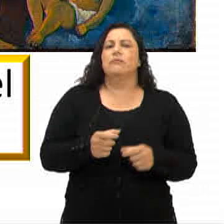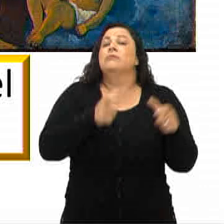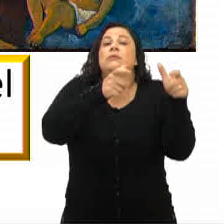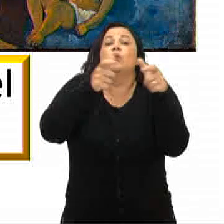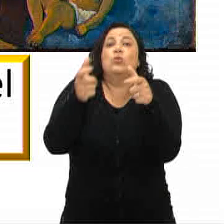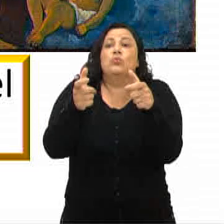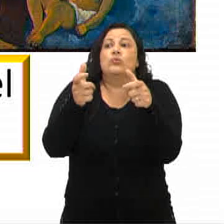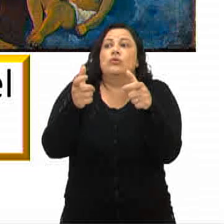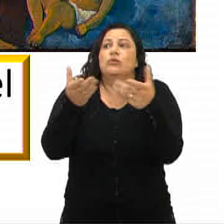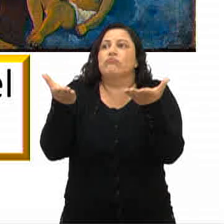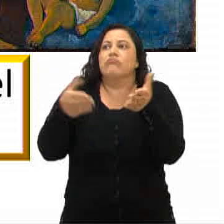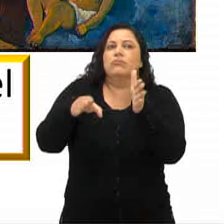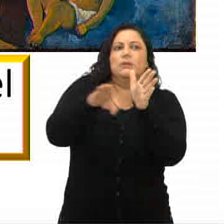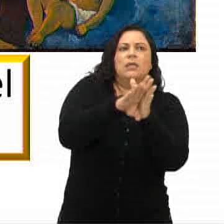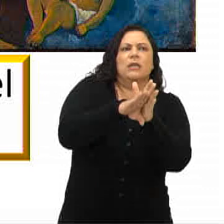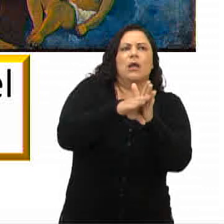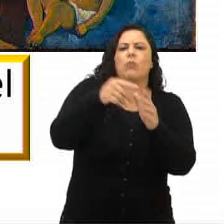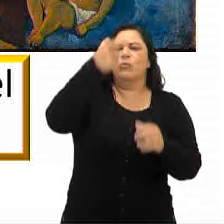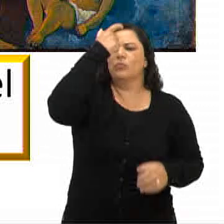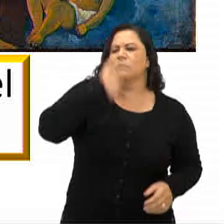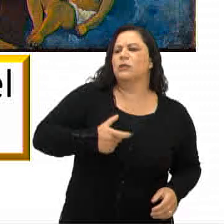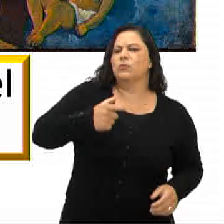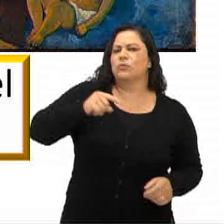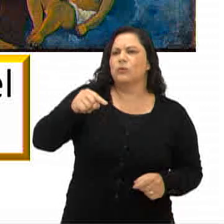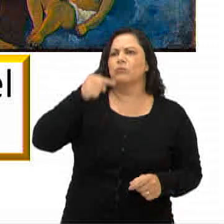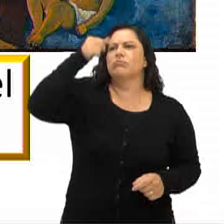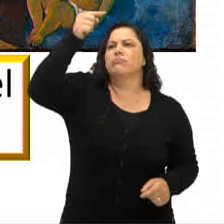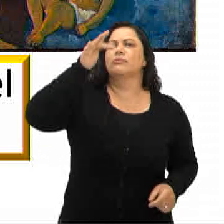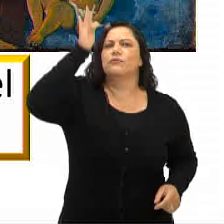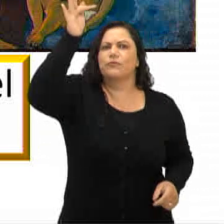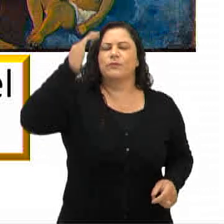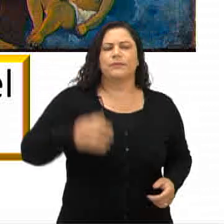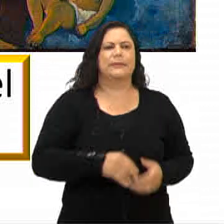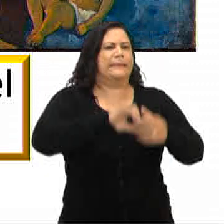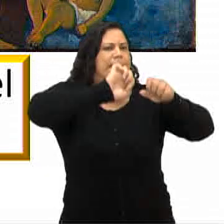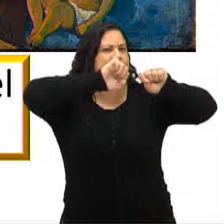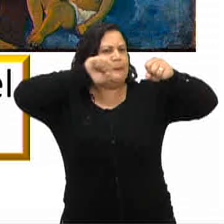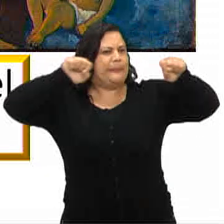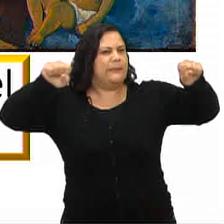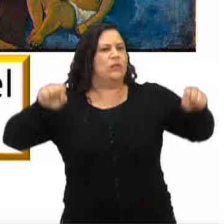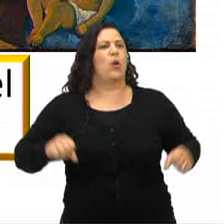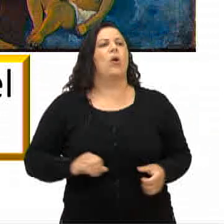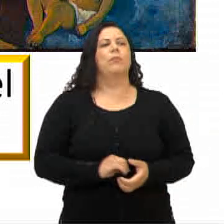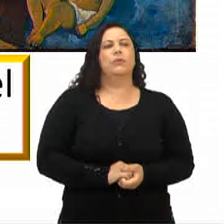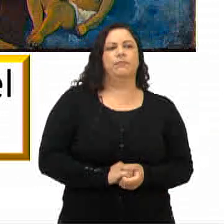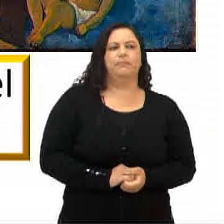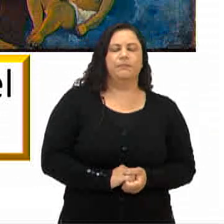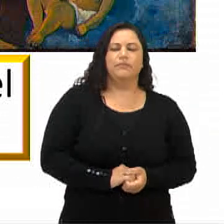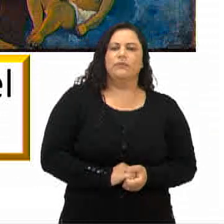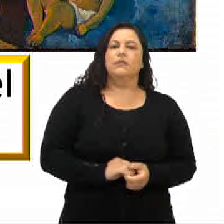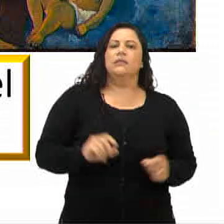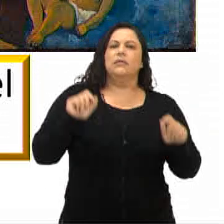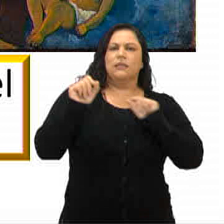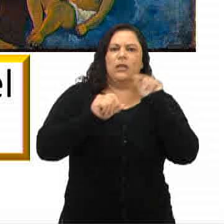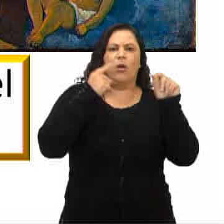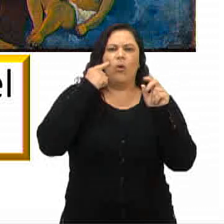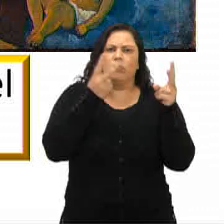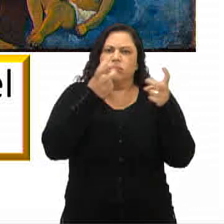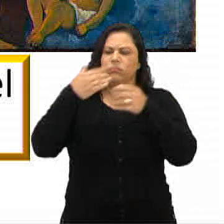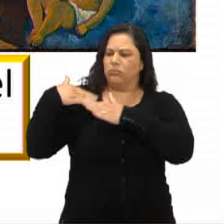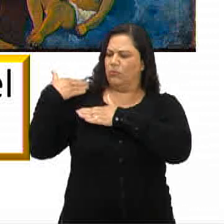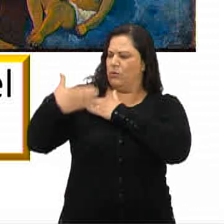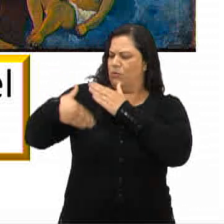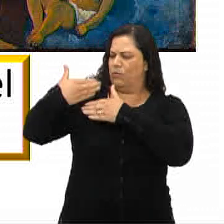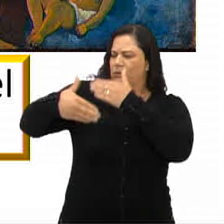quase 4 metros, ela tem 3,74 metros por 1,39 m, e da direita para a esquerda é possível notar uma evolução da vida humana.